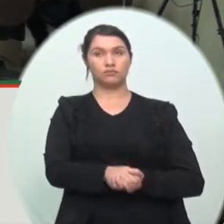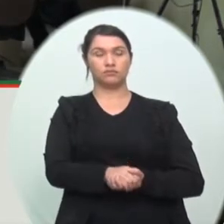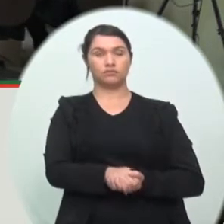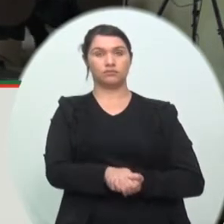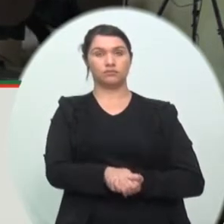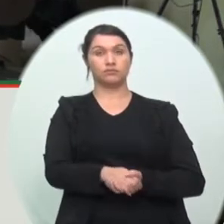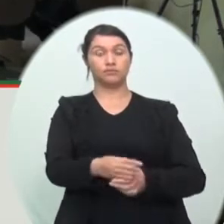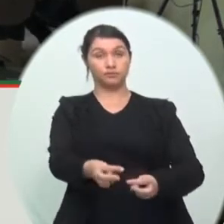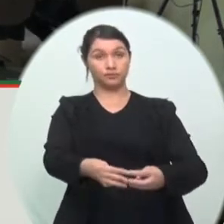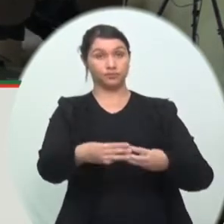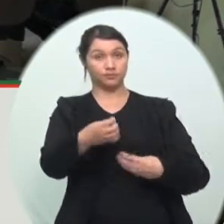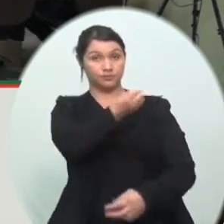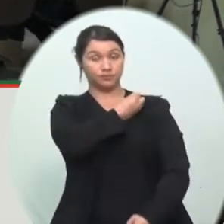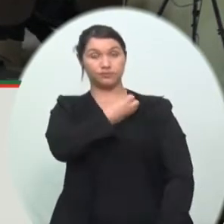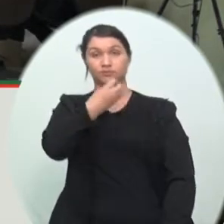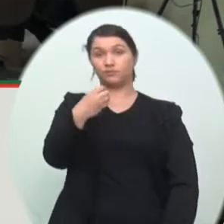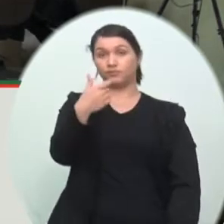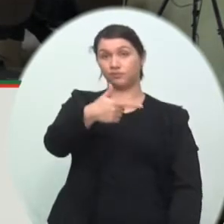Moção número